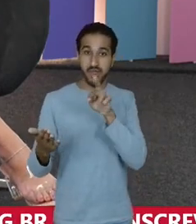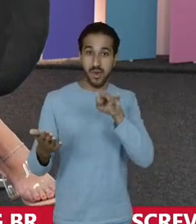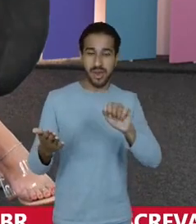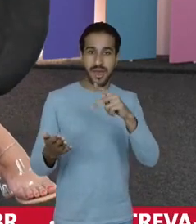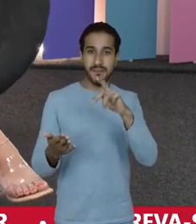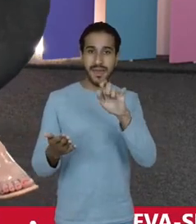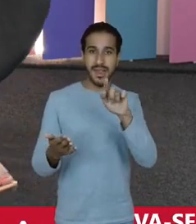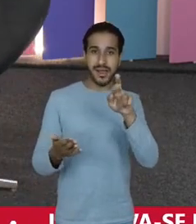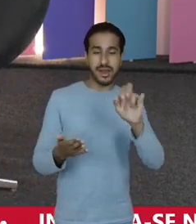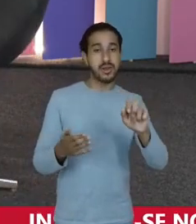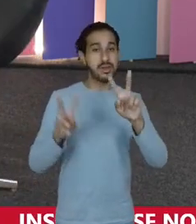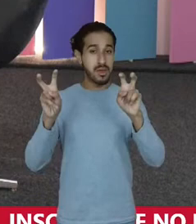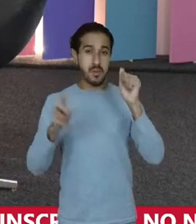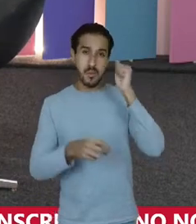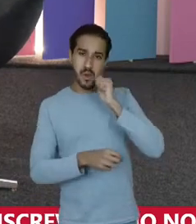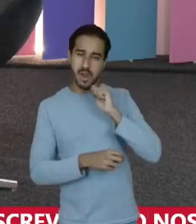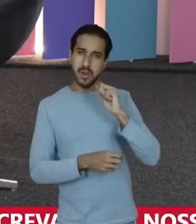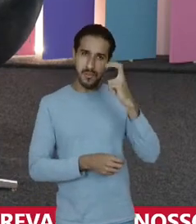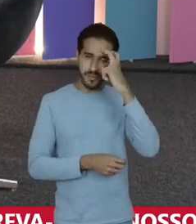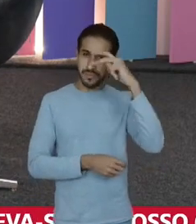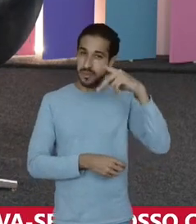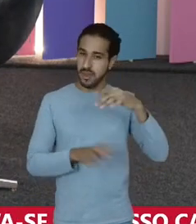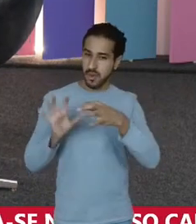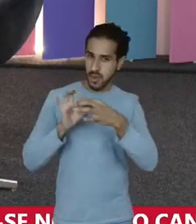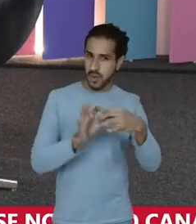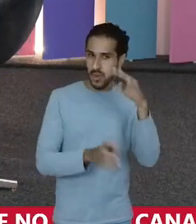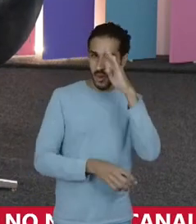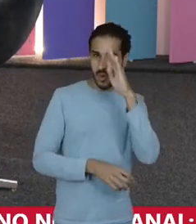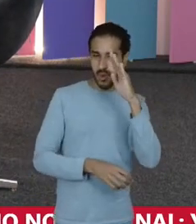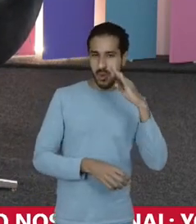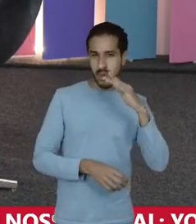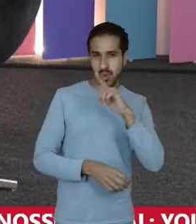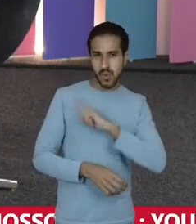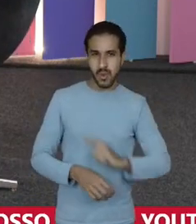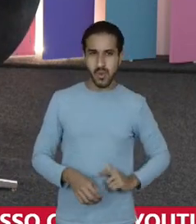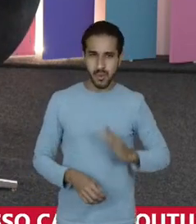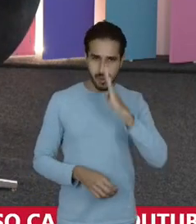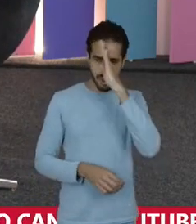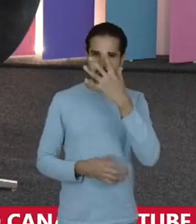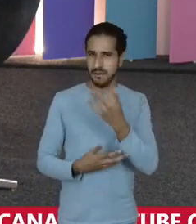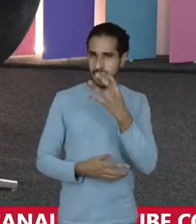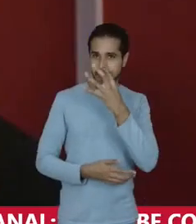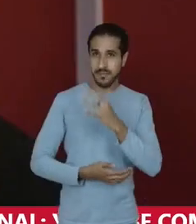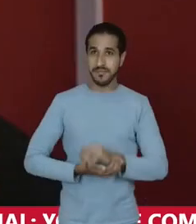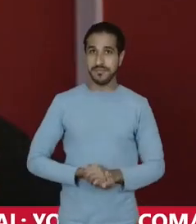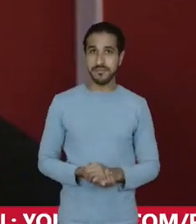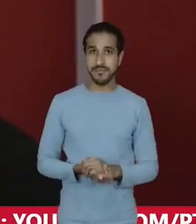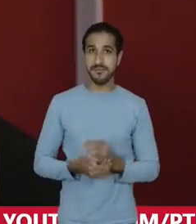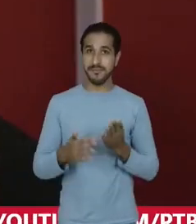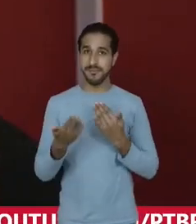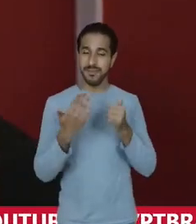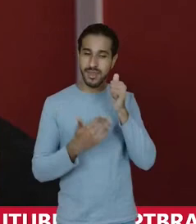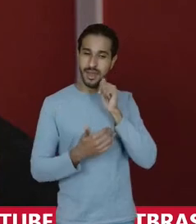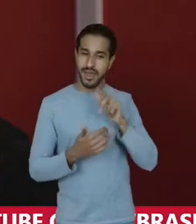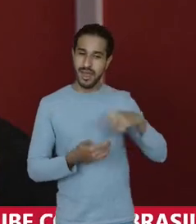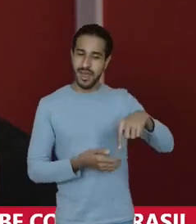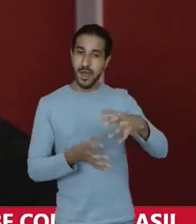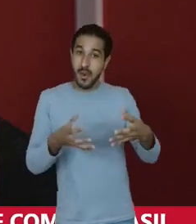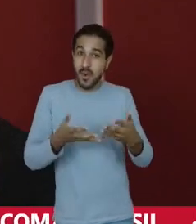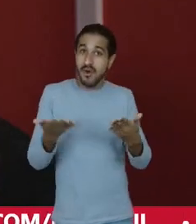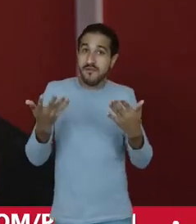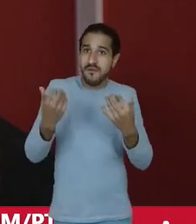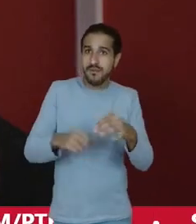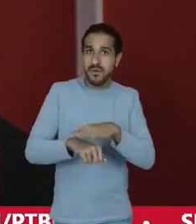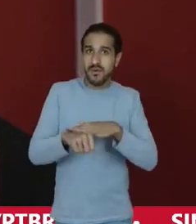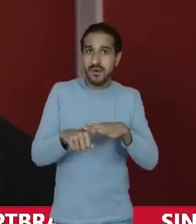Pellegrino sobre mulheres e cultura no governo Bolsonaro. Vamos acompanhar. No Papo com Elas de hoje, nós vamos